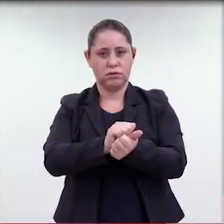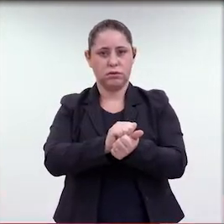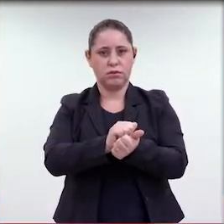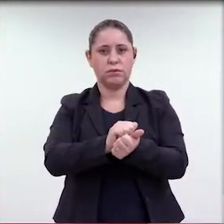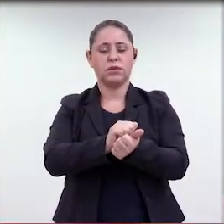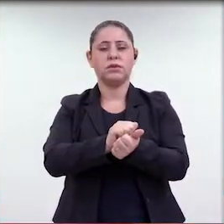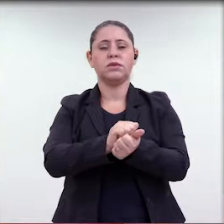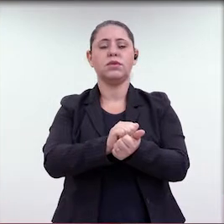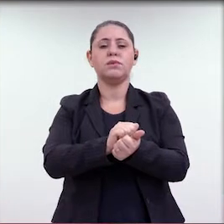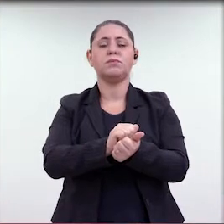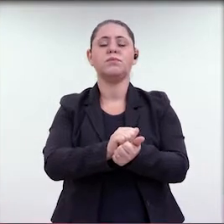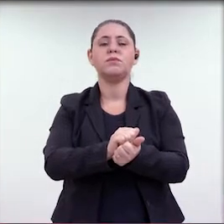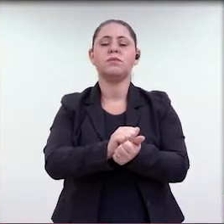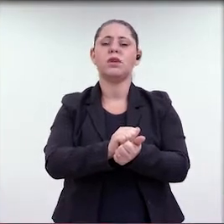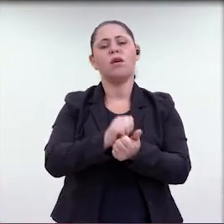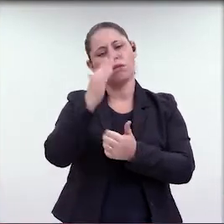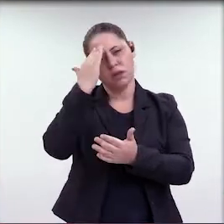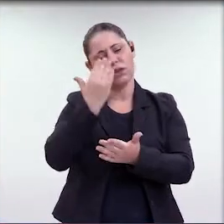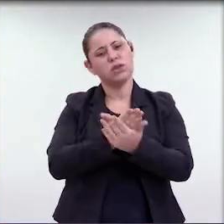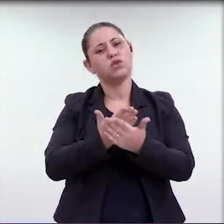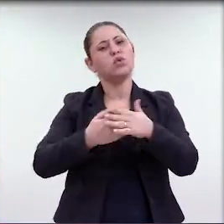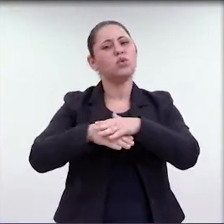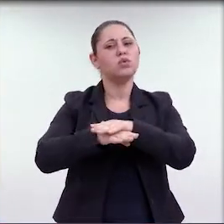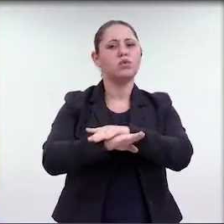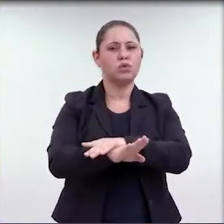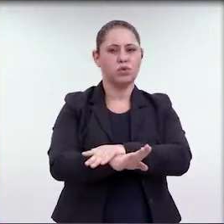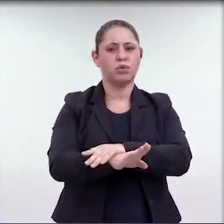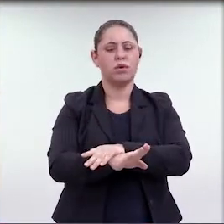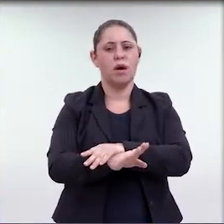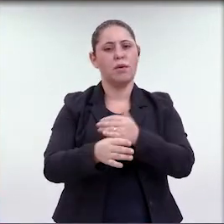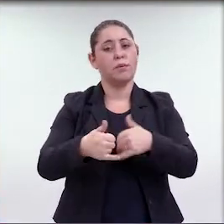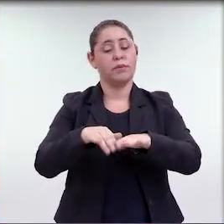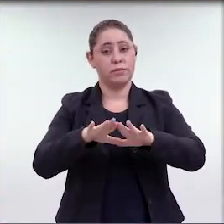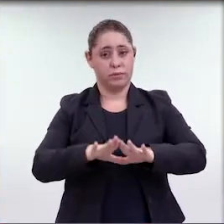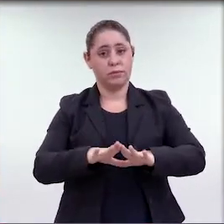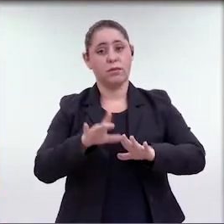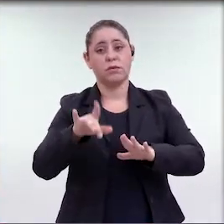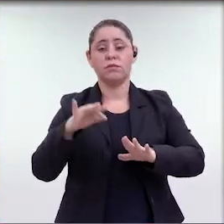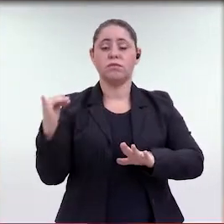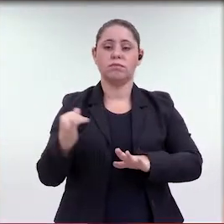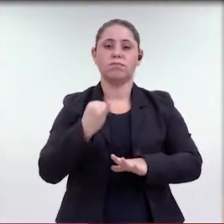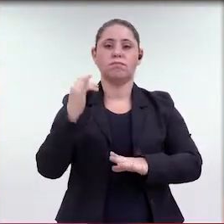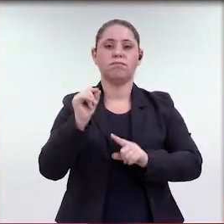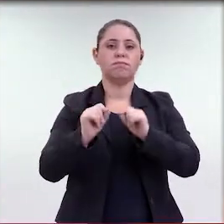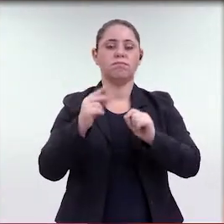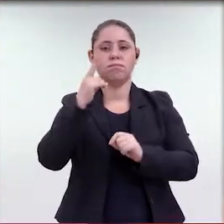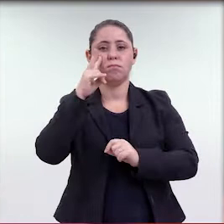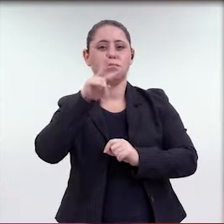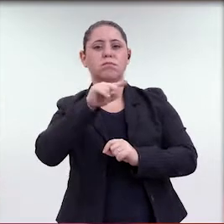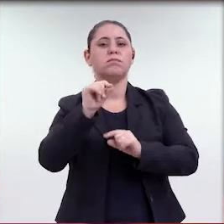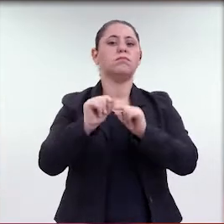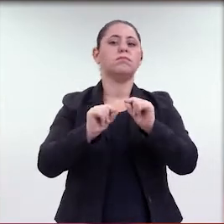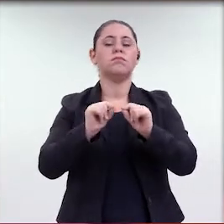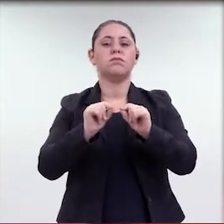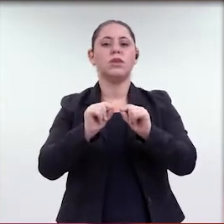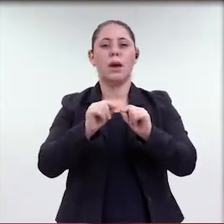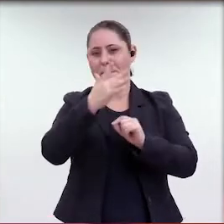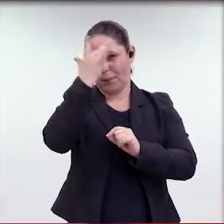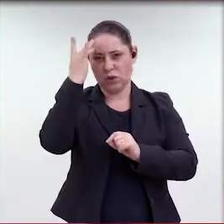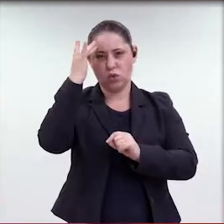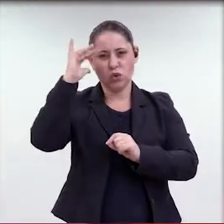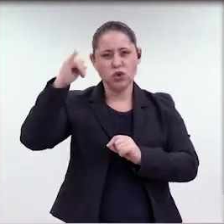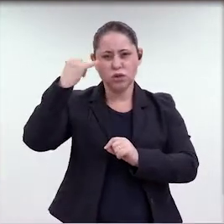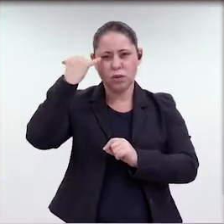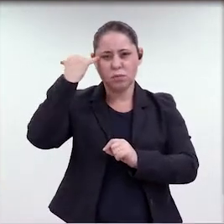na nossa rotina. Eu acredito que alguns desses hábitos fiquem. É interessante quando a gente olha, por exemplo,